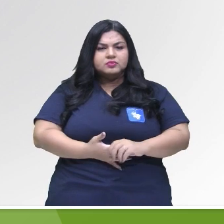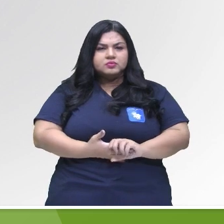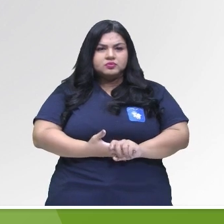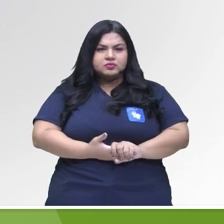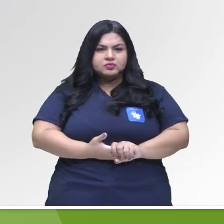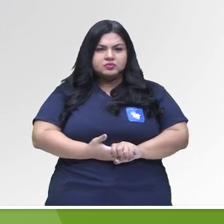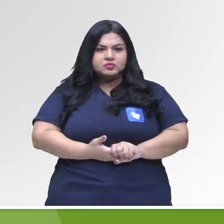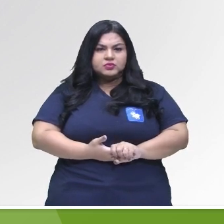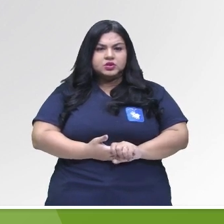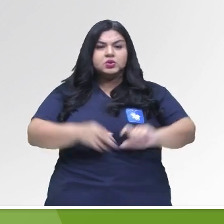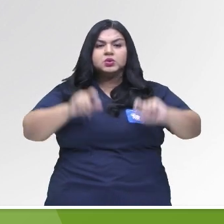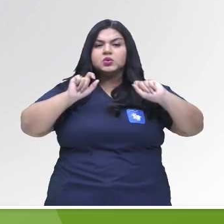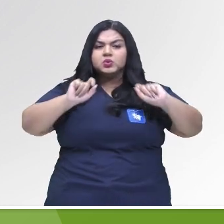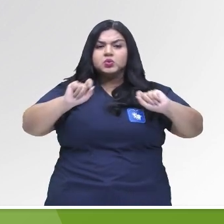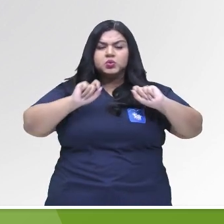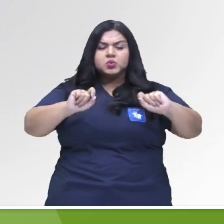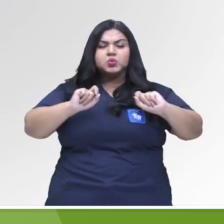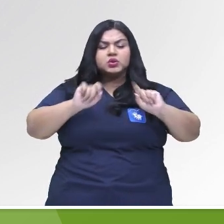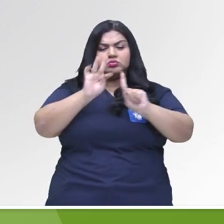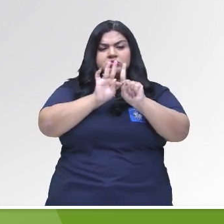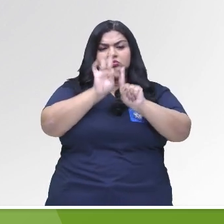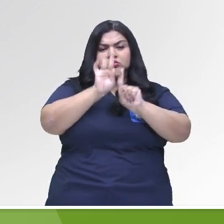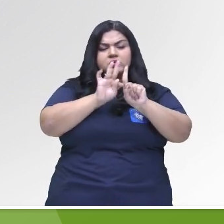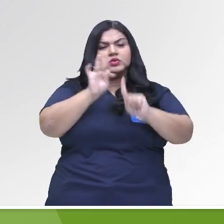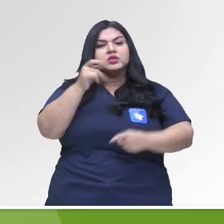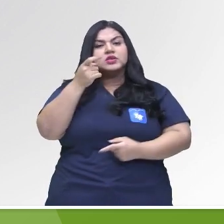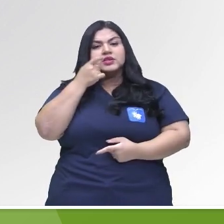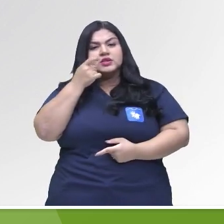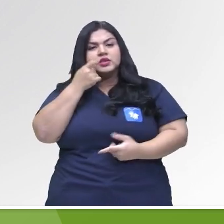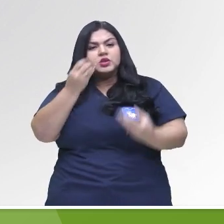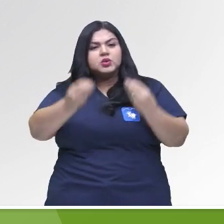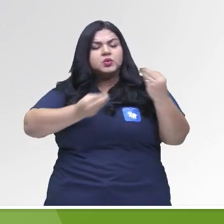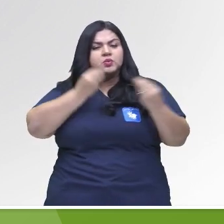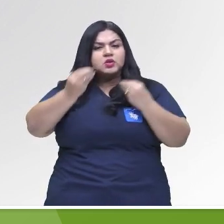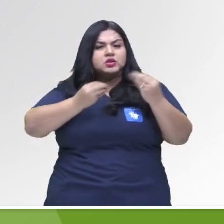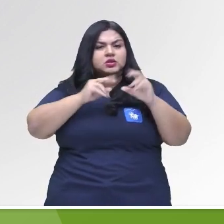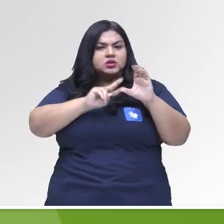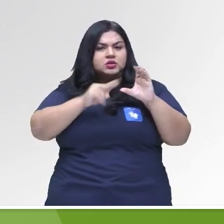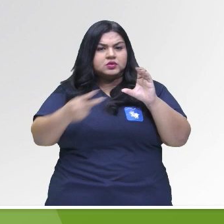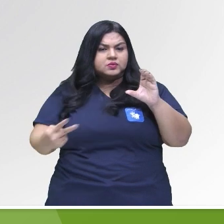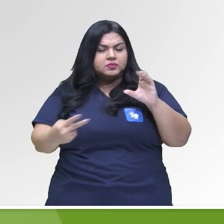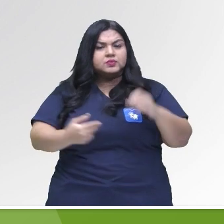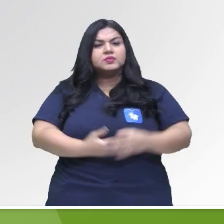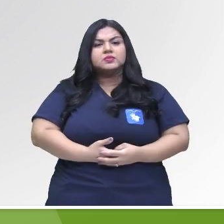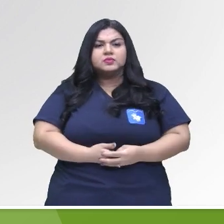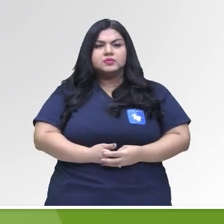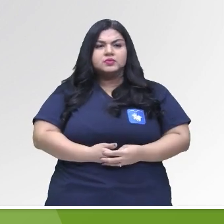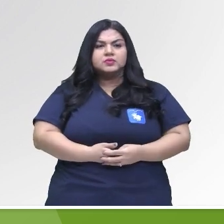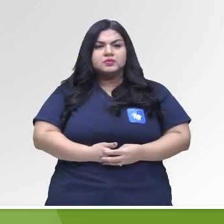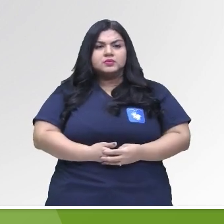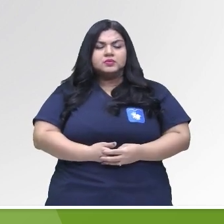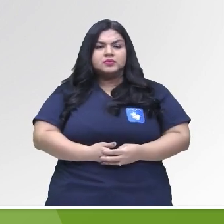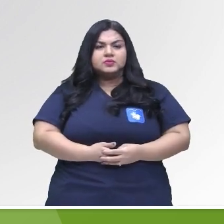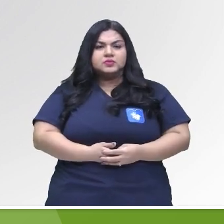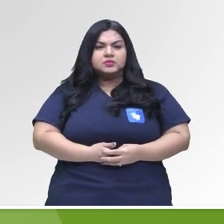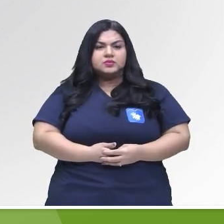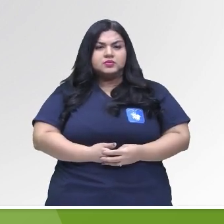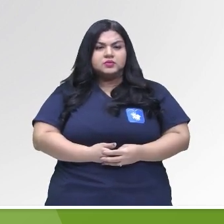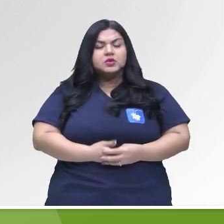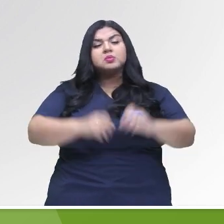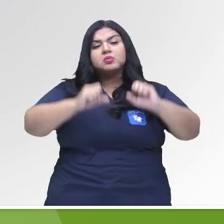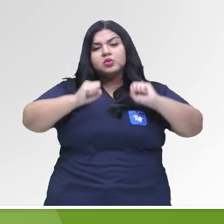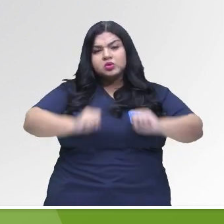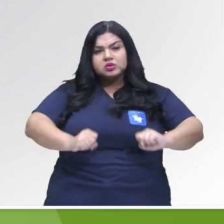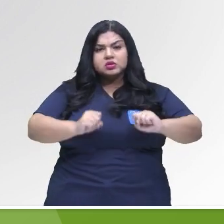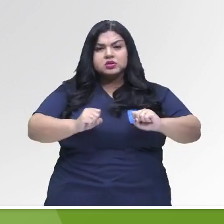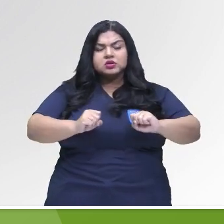O que é um termoplástico, né? Como se classifica aí o termoplástico? Então, são polímeros que podem